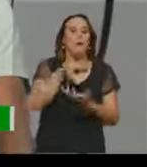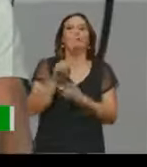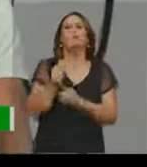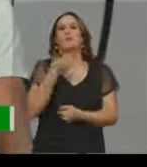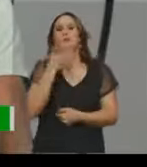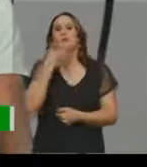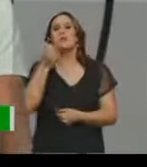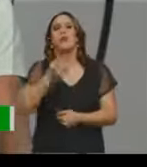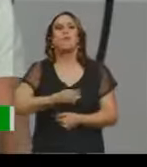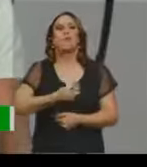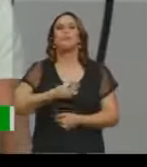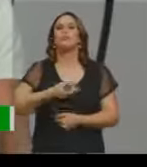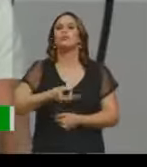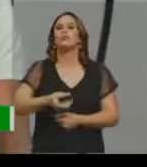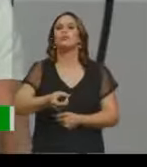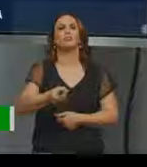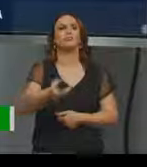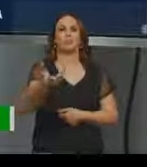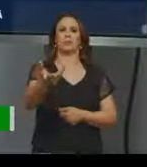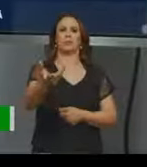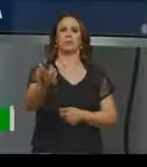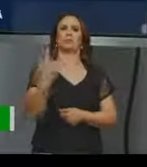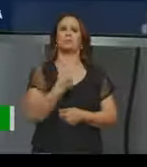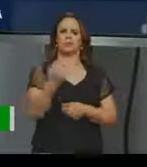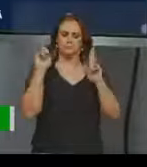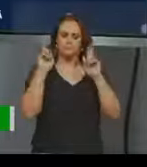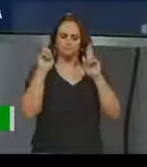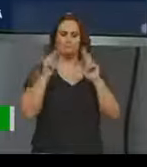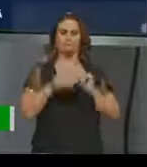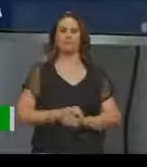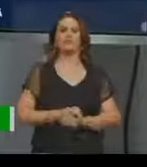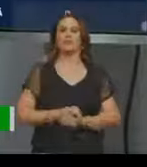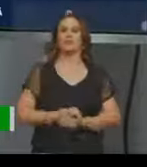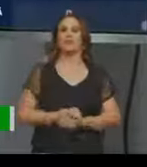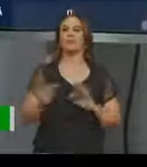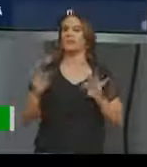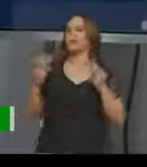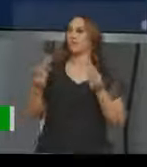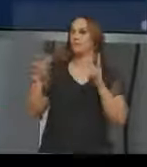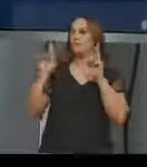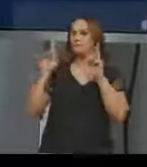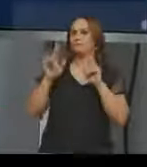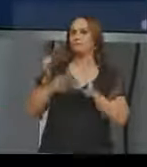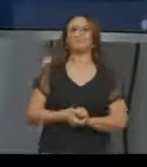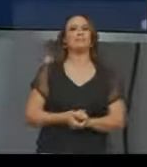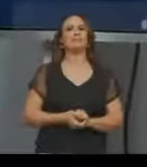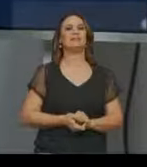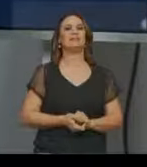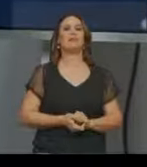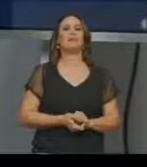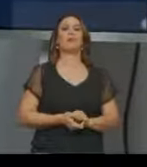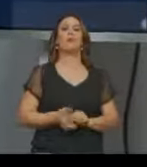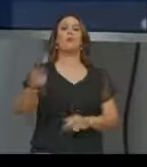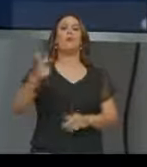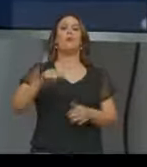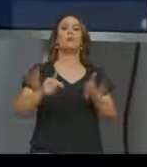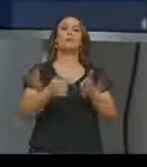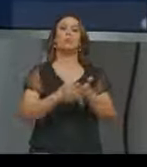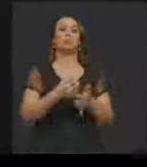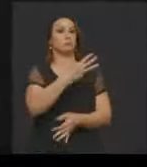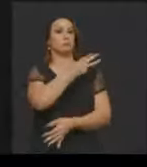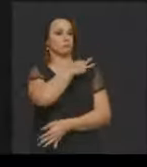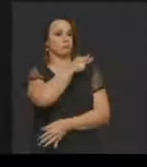mais tempo. E é isso que a gente espera. Todos nós esperamos, né? Vamos para a próxima pergunta? Uma pergunta do terceiro ano.